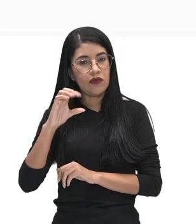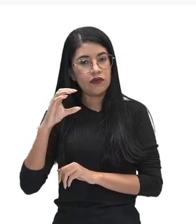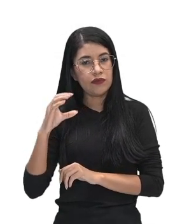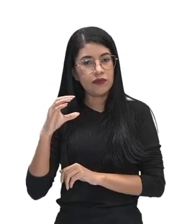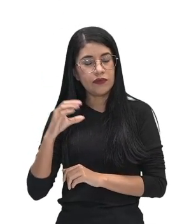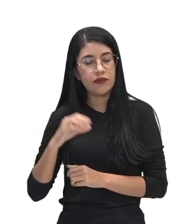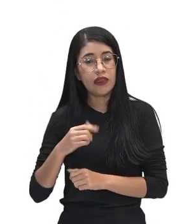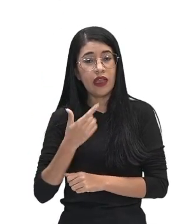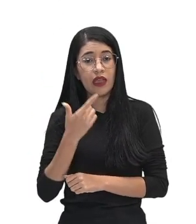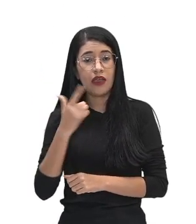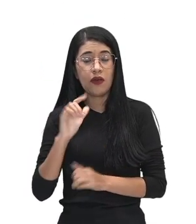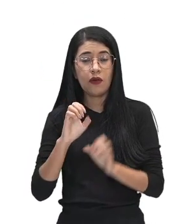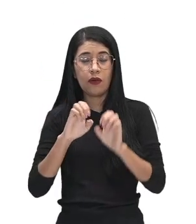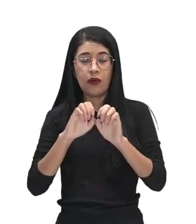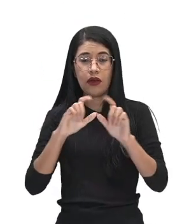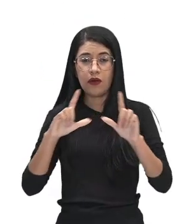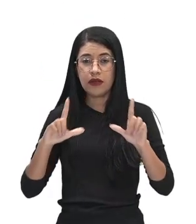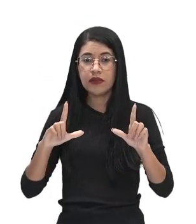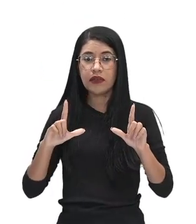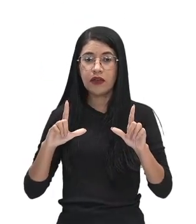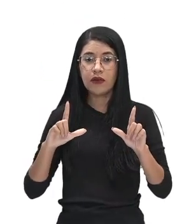né, que a gente viu, mais completa,